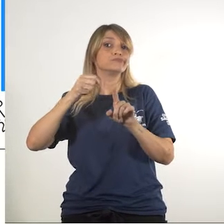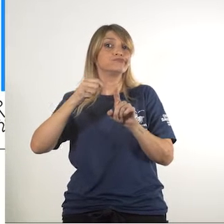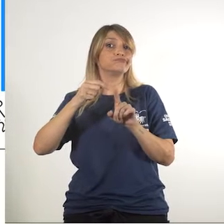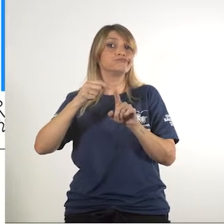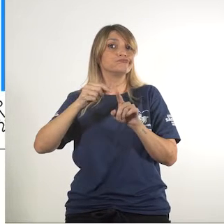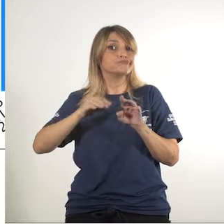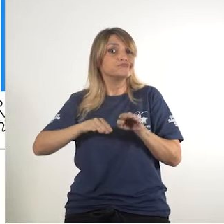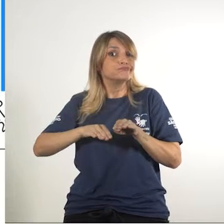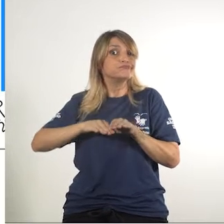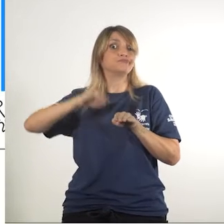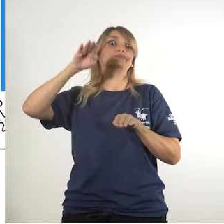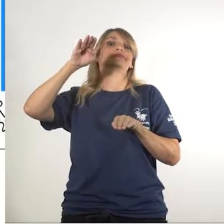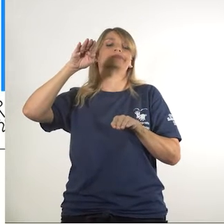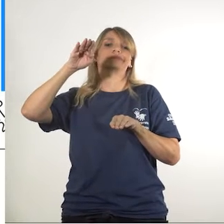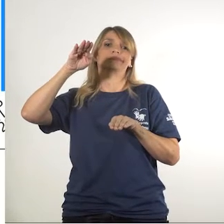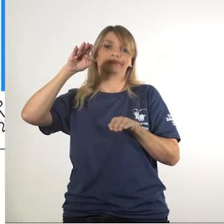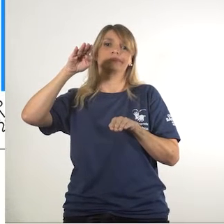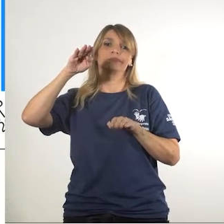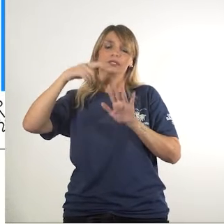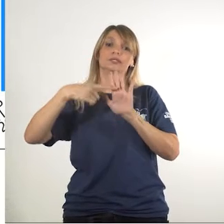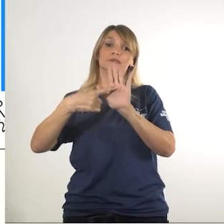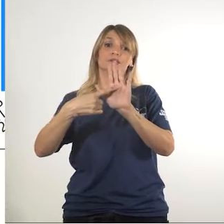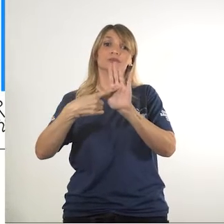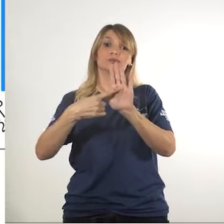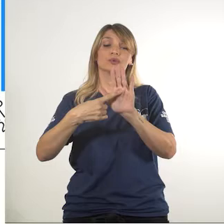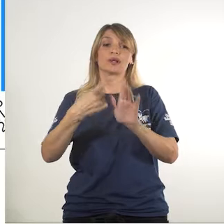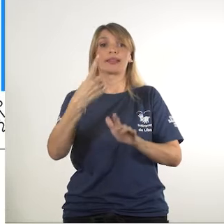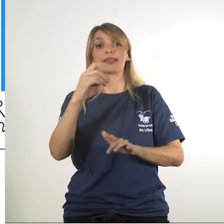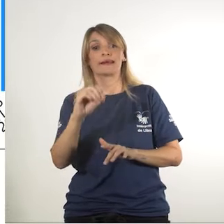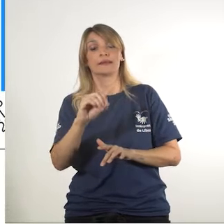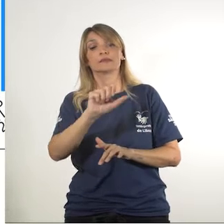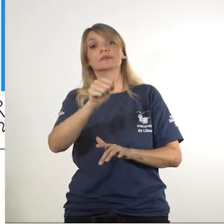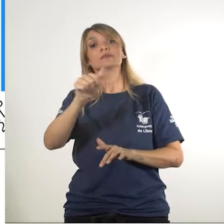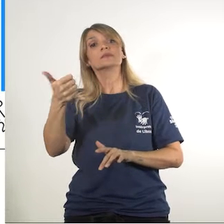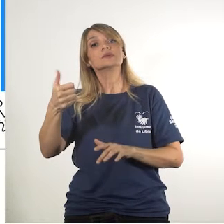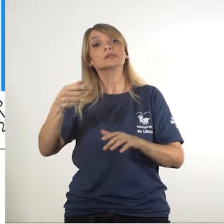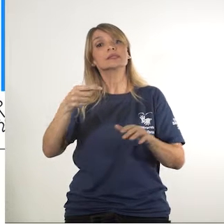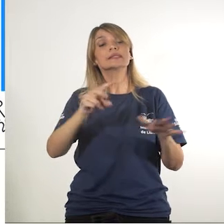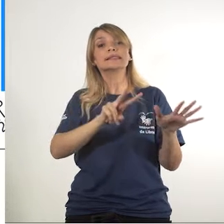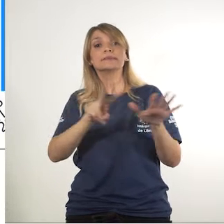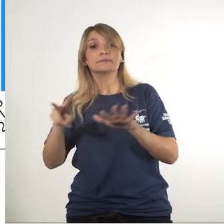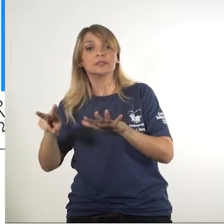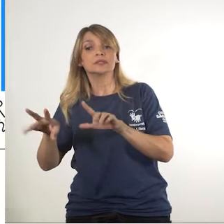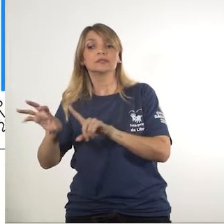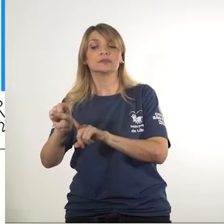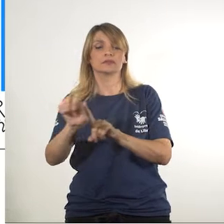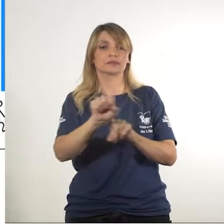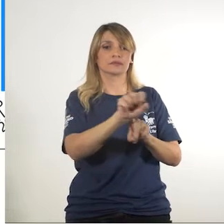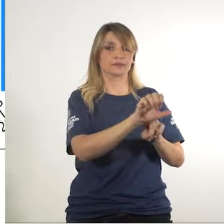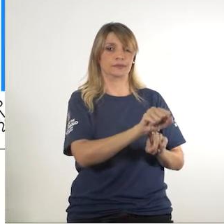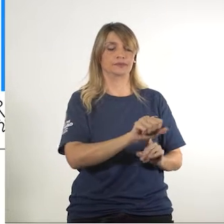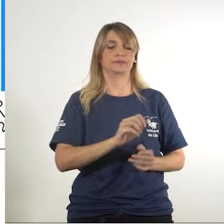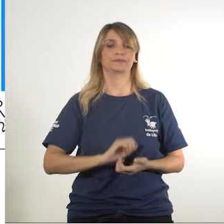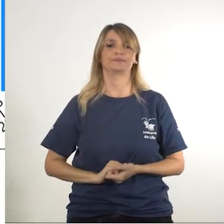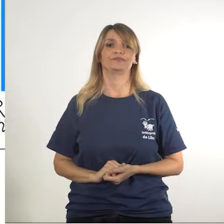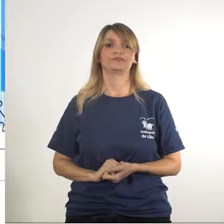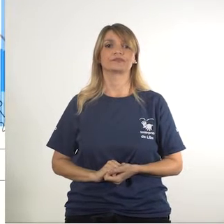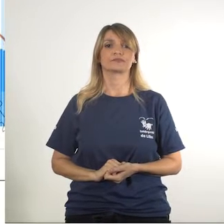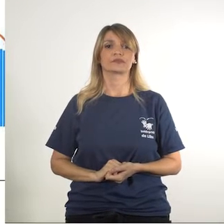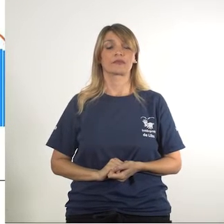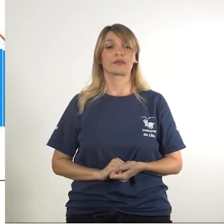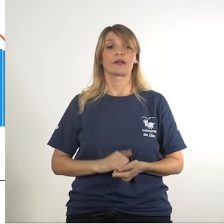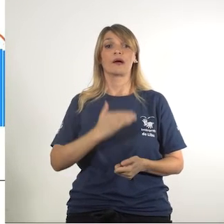média que foi apresentada na 10ª e na 11ª semana epidemiológica. A questão dos